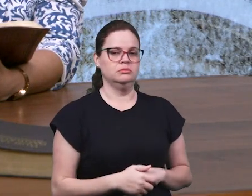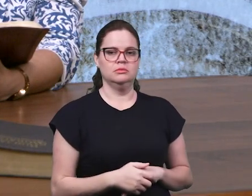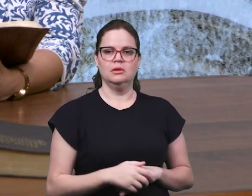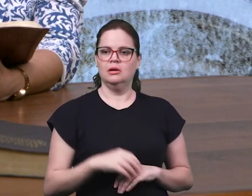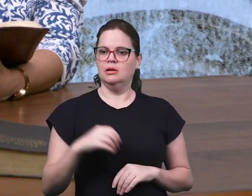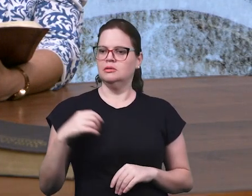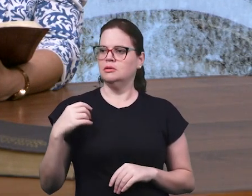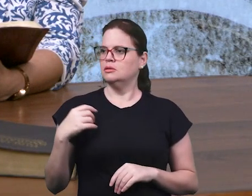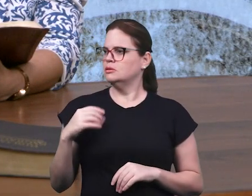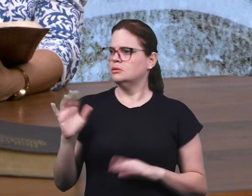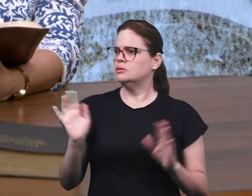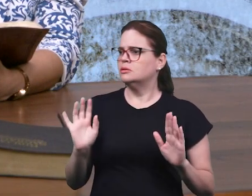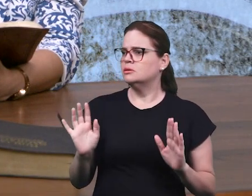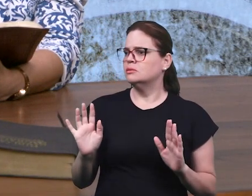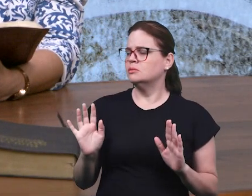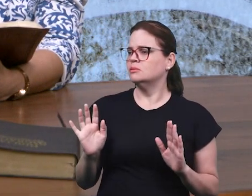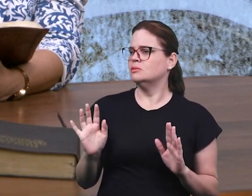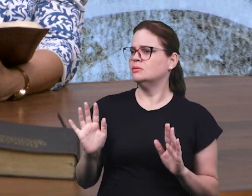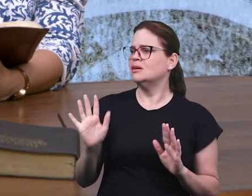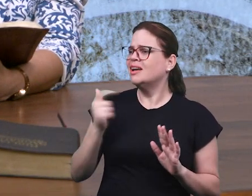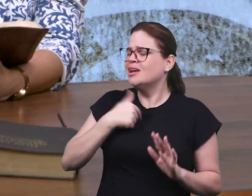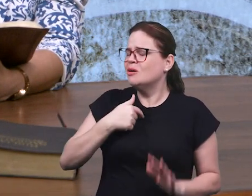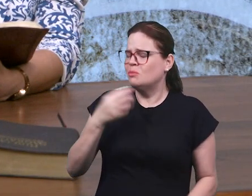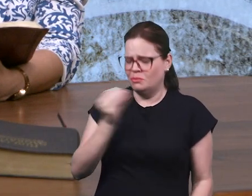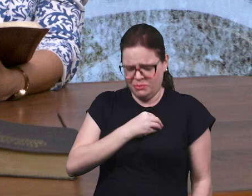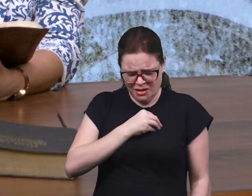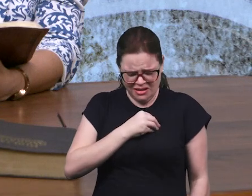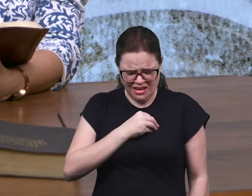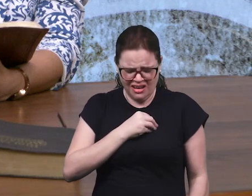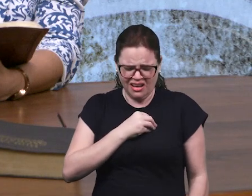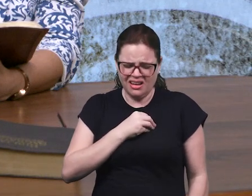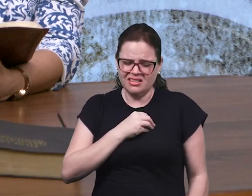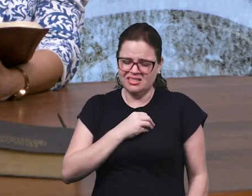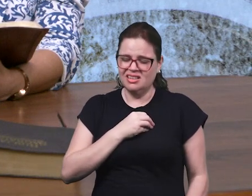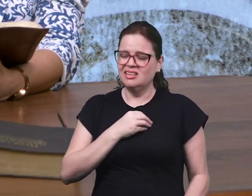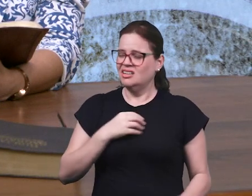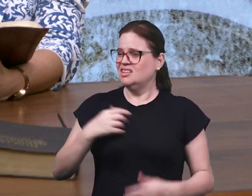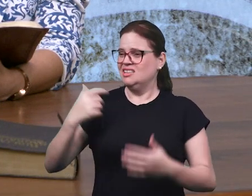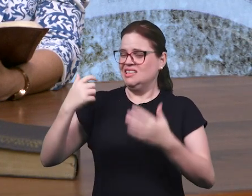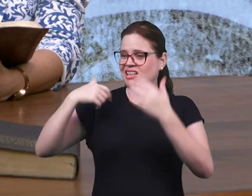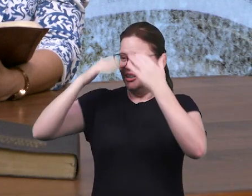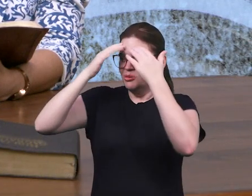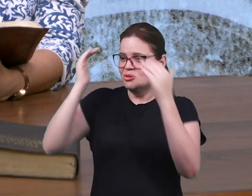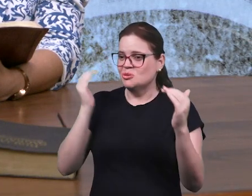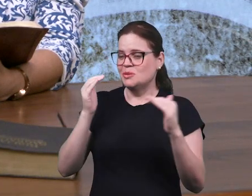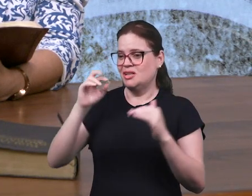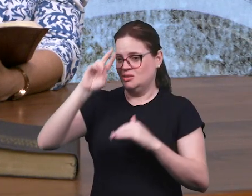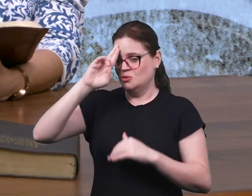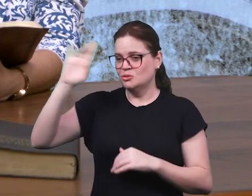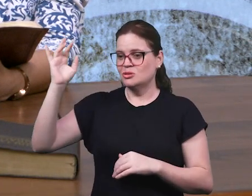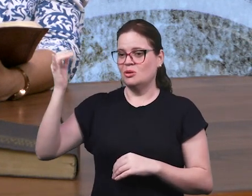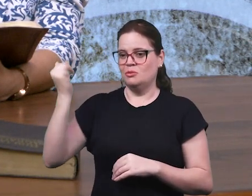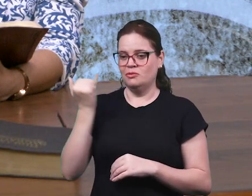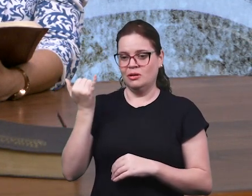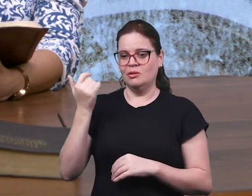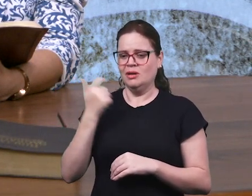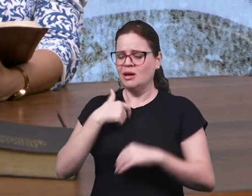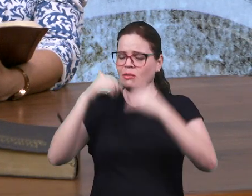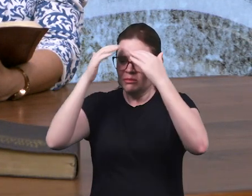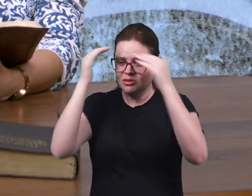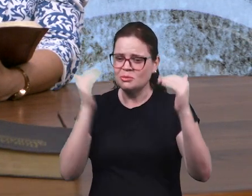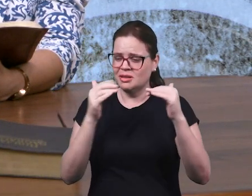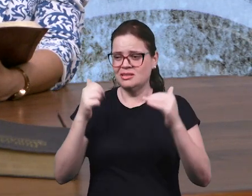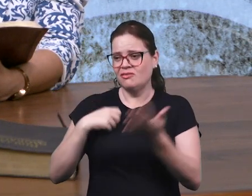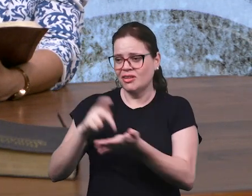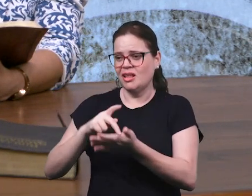a Samuel: Pequei, porquanto tenho traspassado o dito do Senhor e as tuas